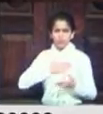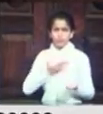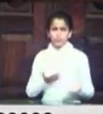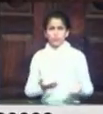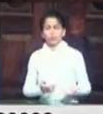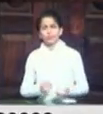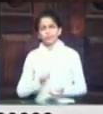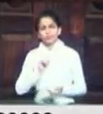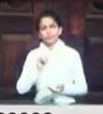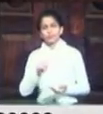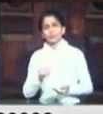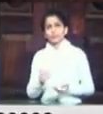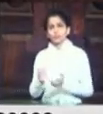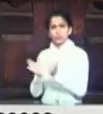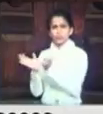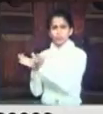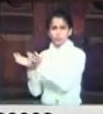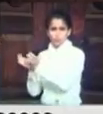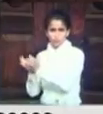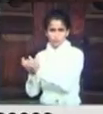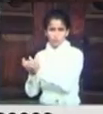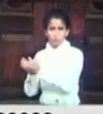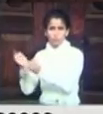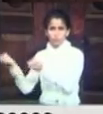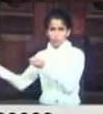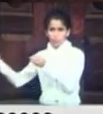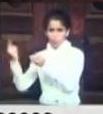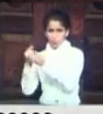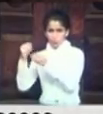Se um membro da Comissão de Constituição e Justiça